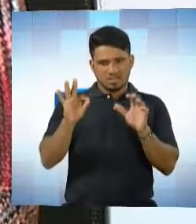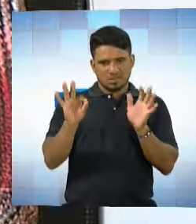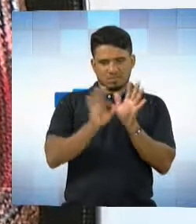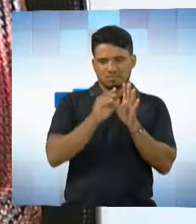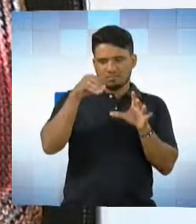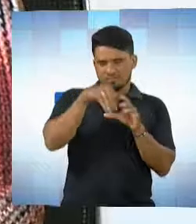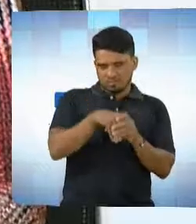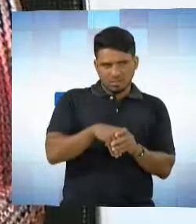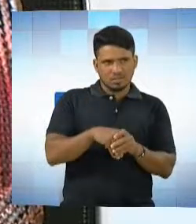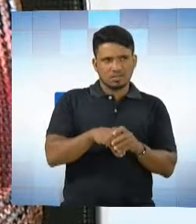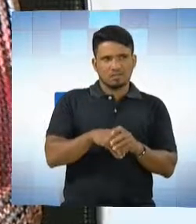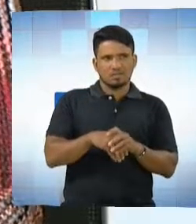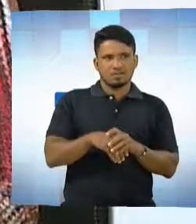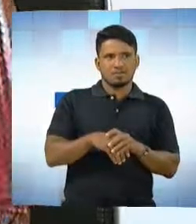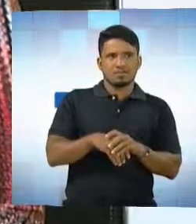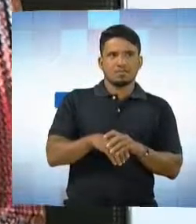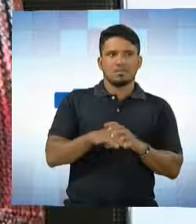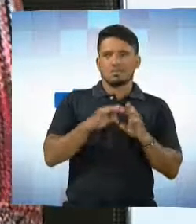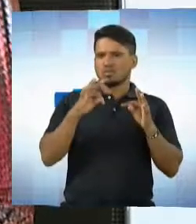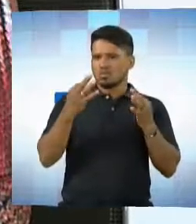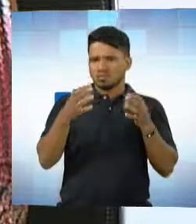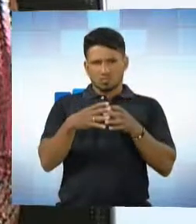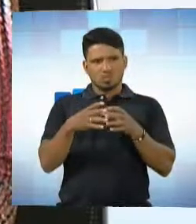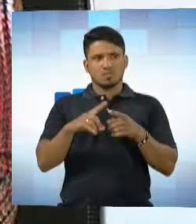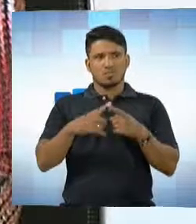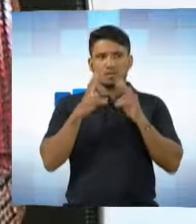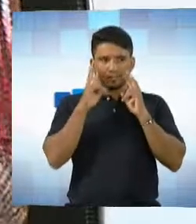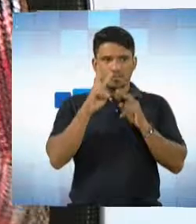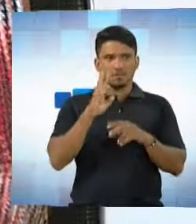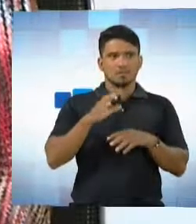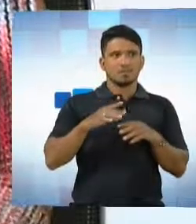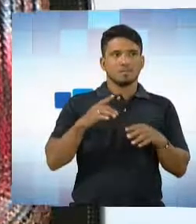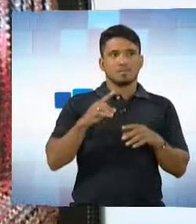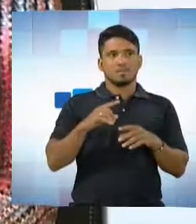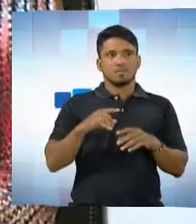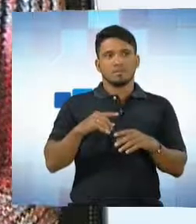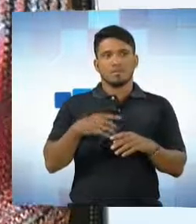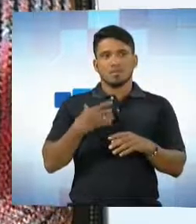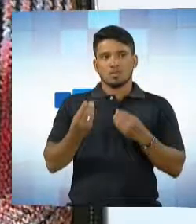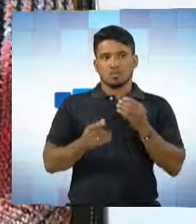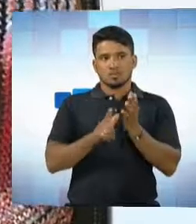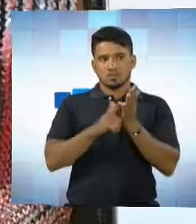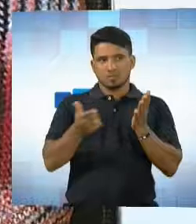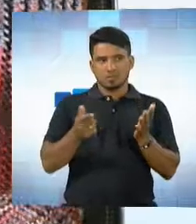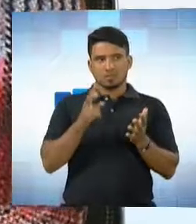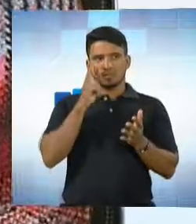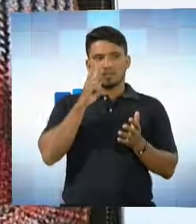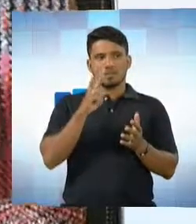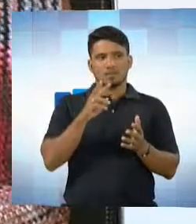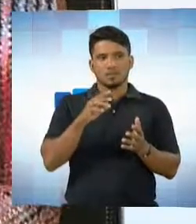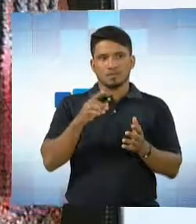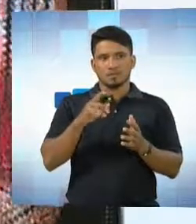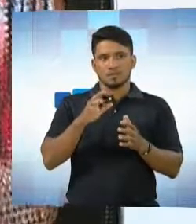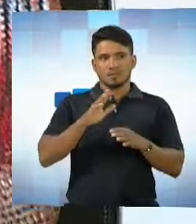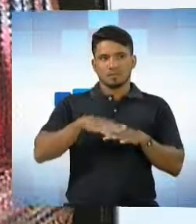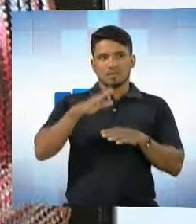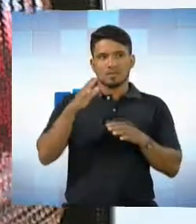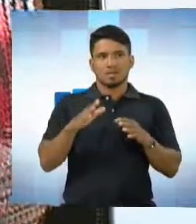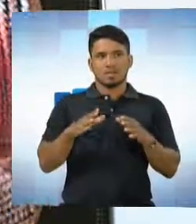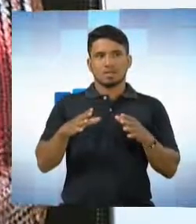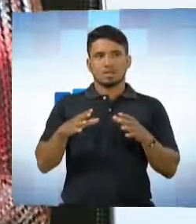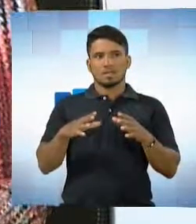da classe, todas as classes, mas mais eu vejo, pelo como jornalista, pelo que eu vejo noticiário, mais